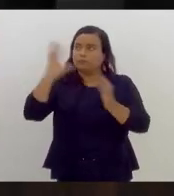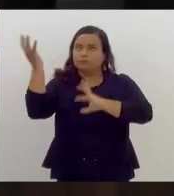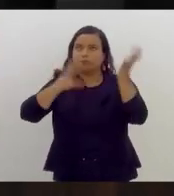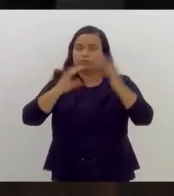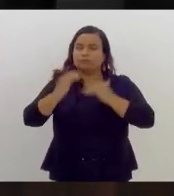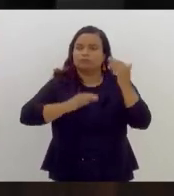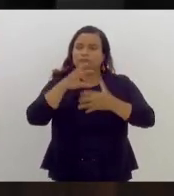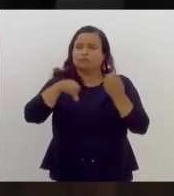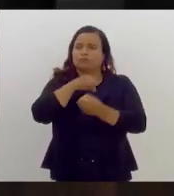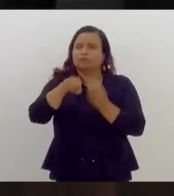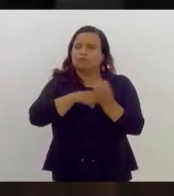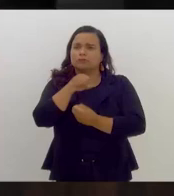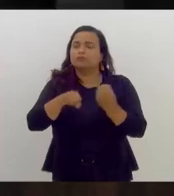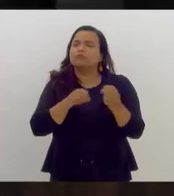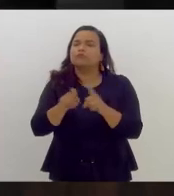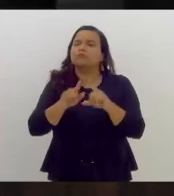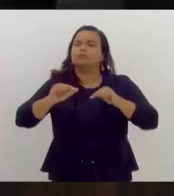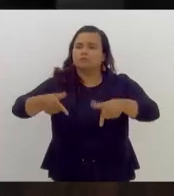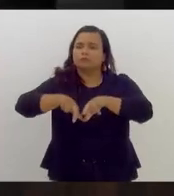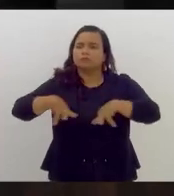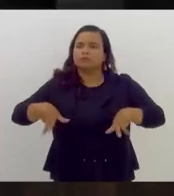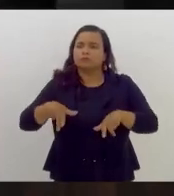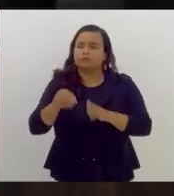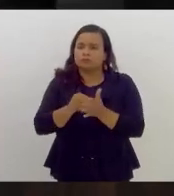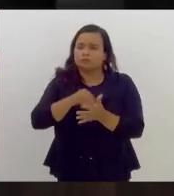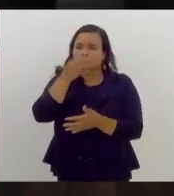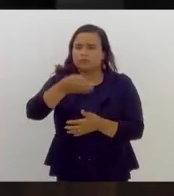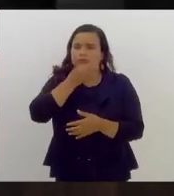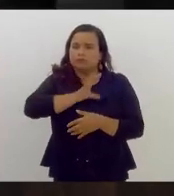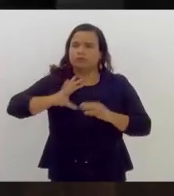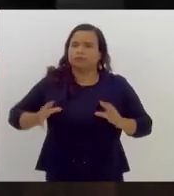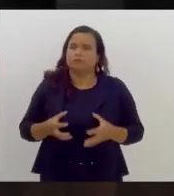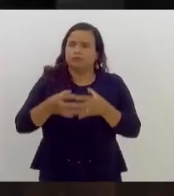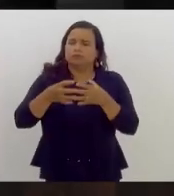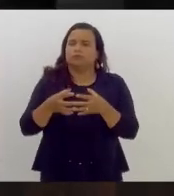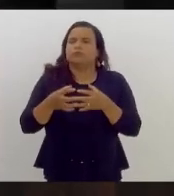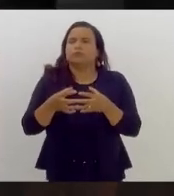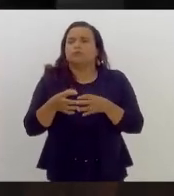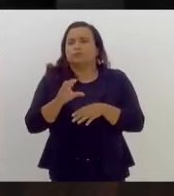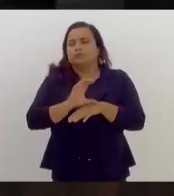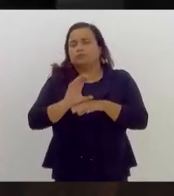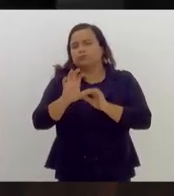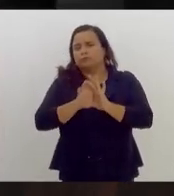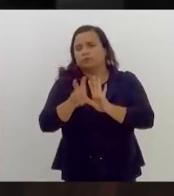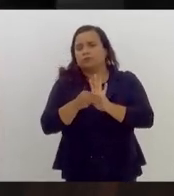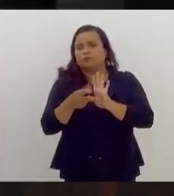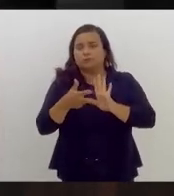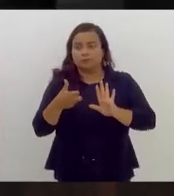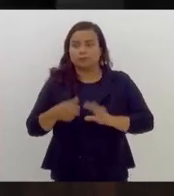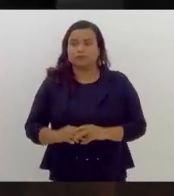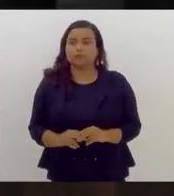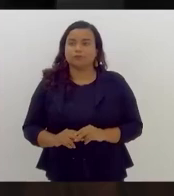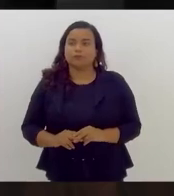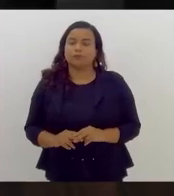Desenvolvimento Sustentável e da Outras Providências, pendendo de parecer a Comissão de Emendas Condicionais e Veto.